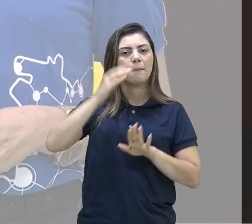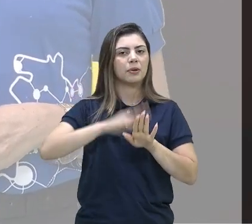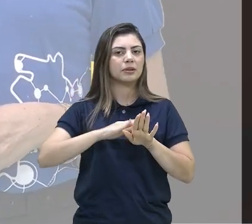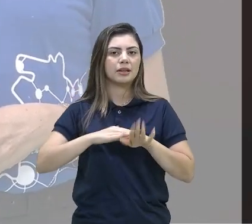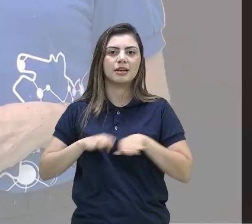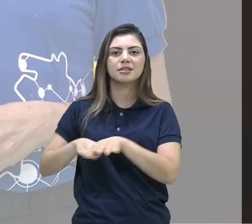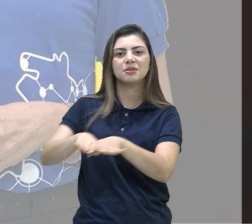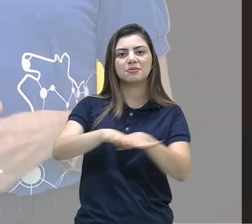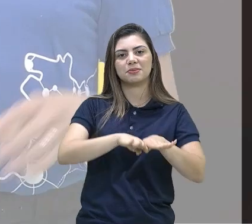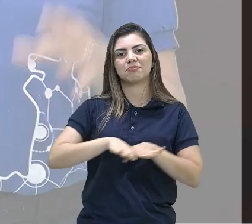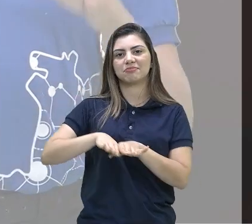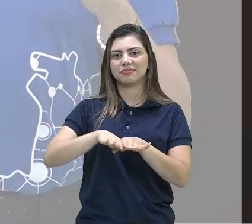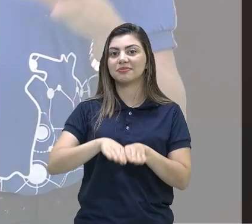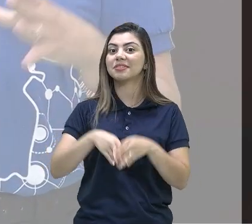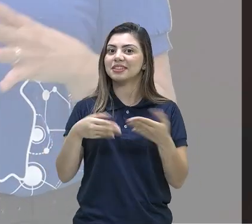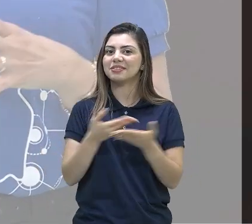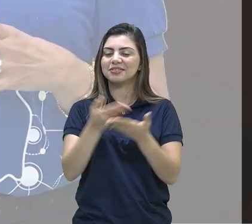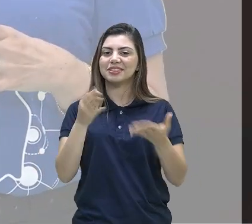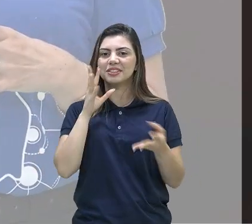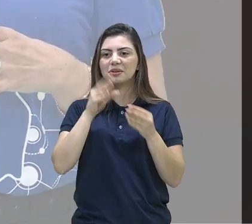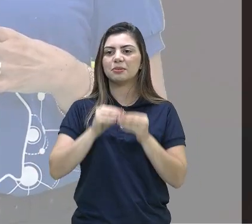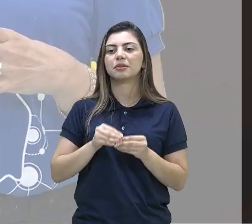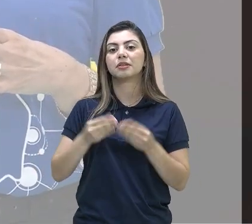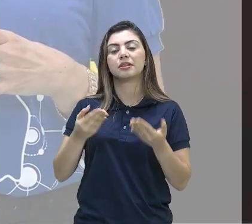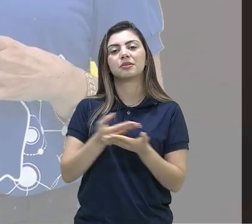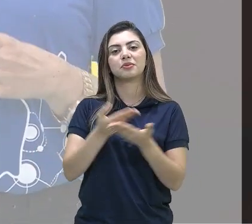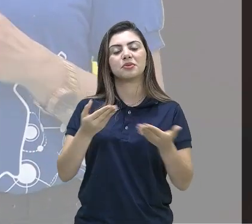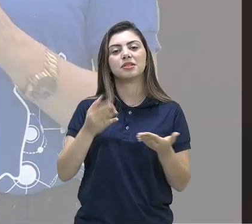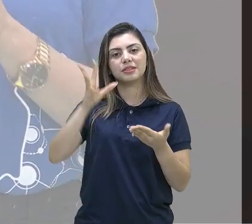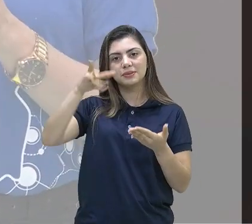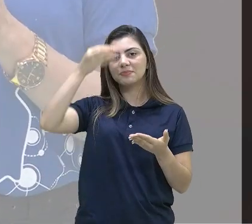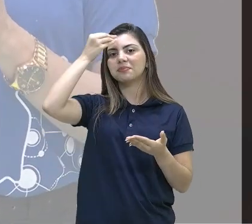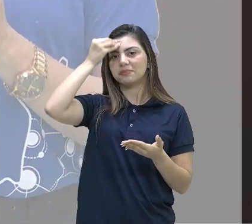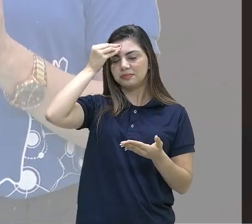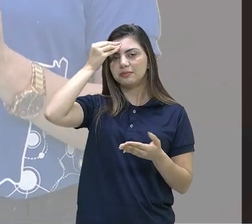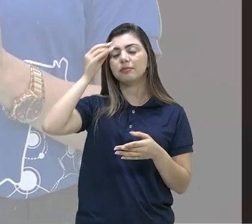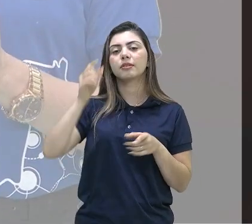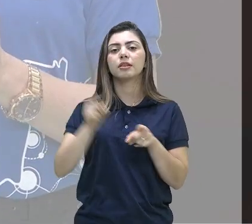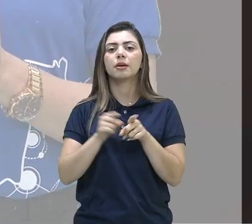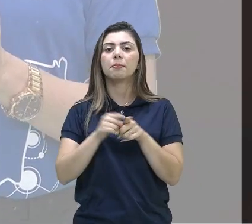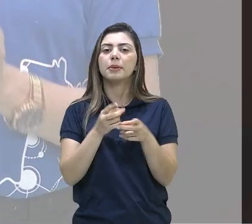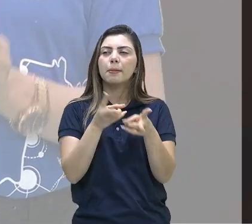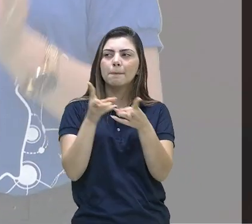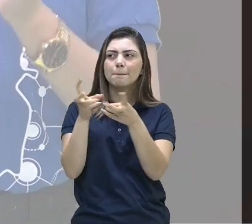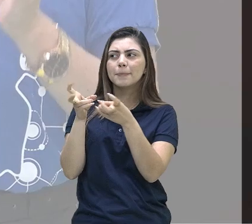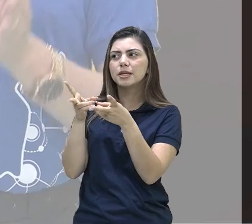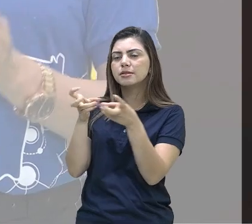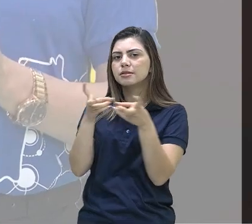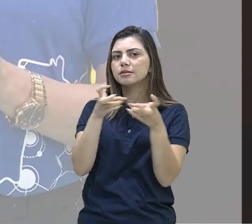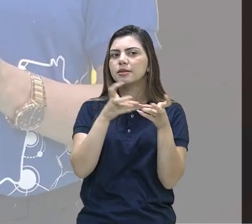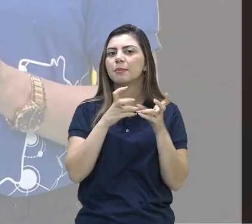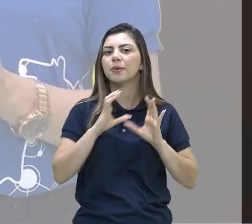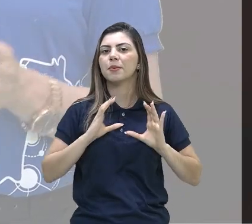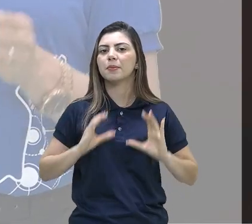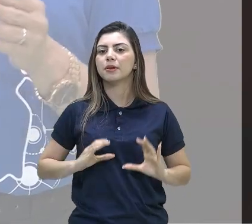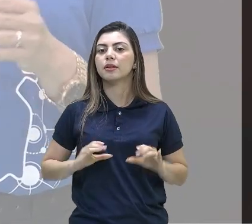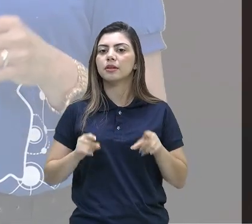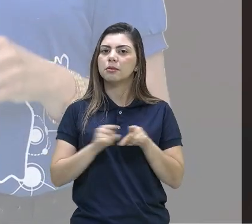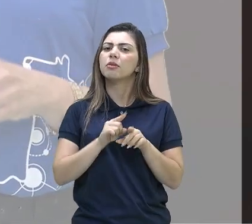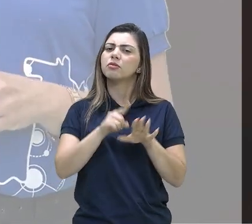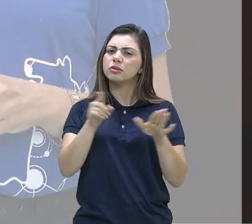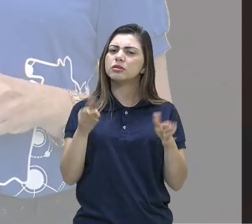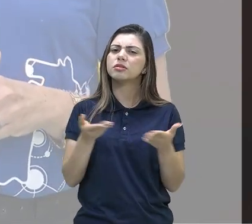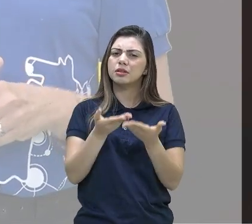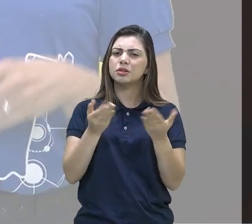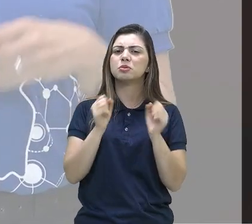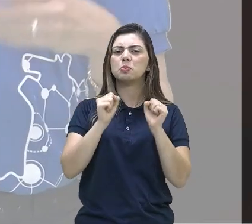homogeneização. Conseguem compreender? Então, não esqueça essas palavras, observem os comportamentos, assistam sim um programa